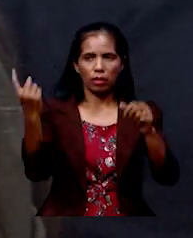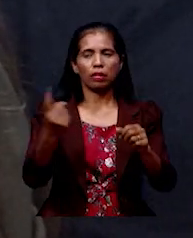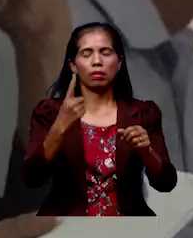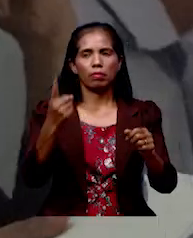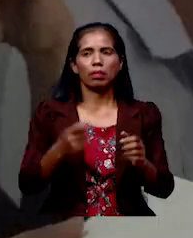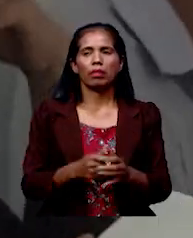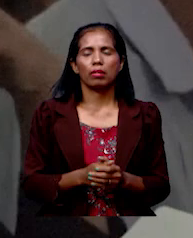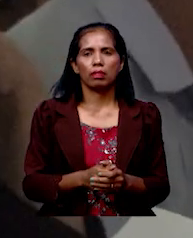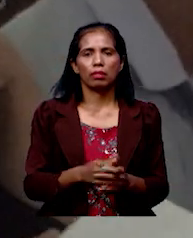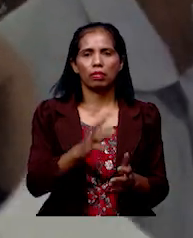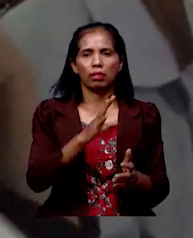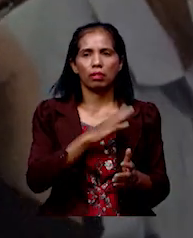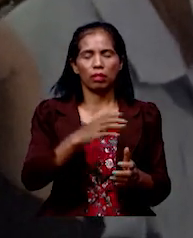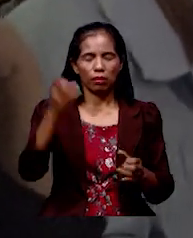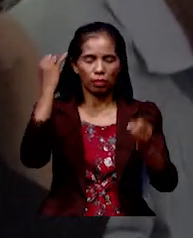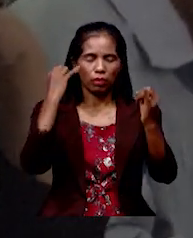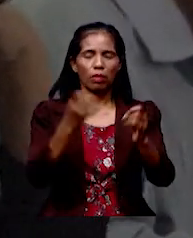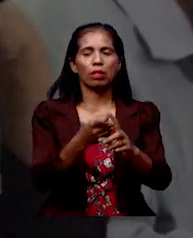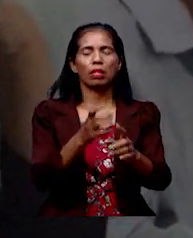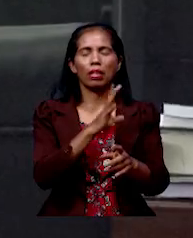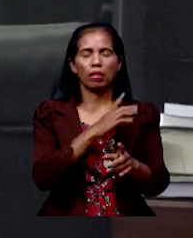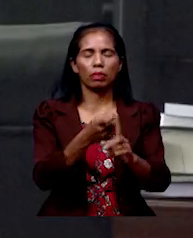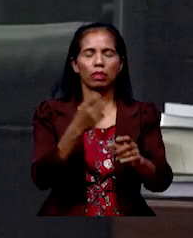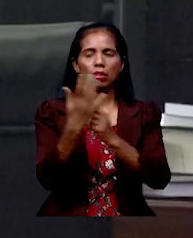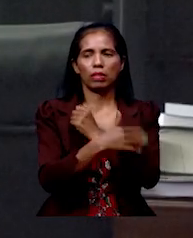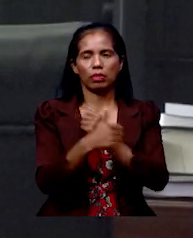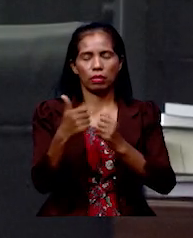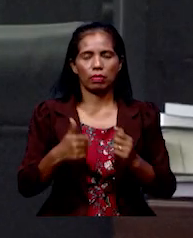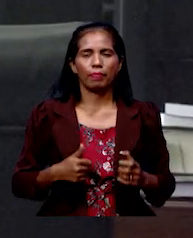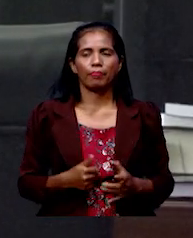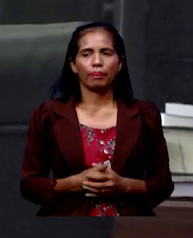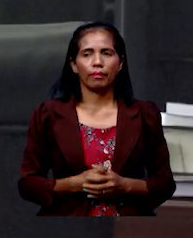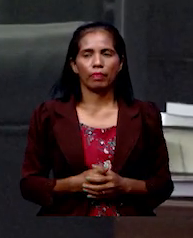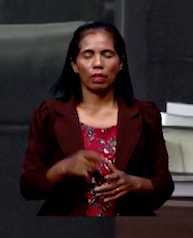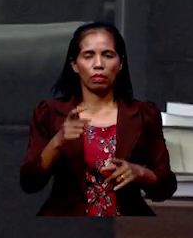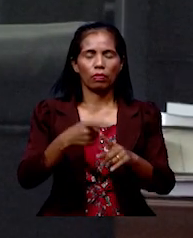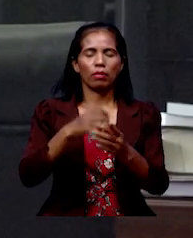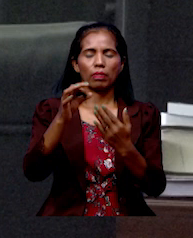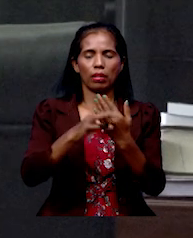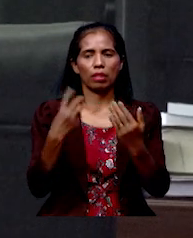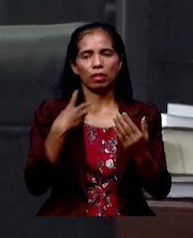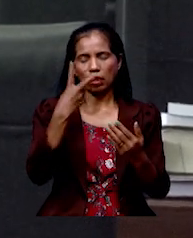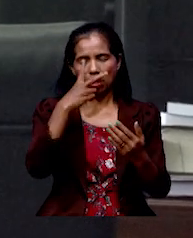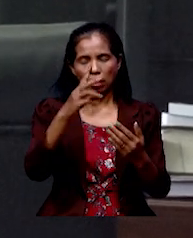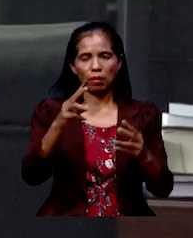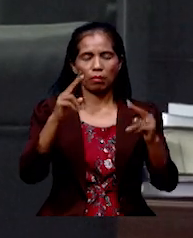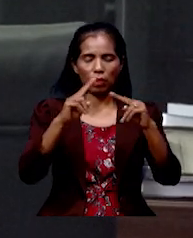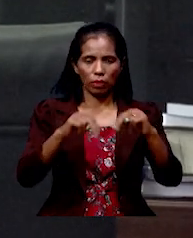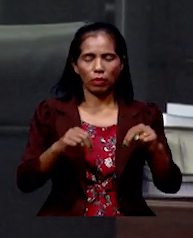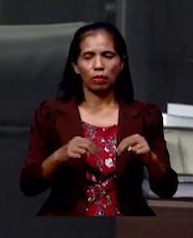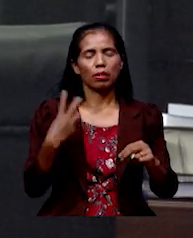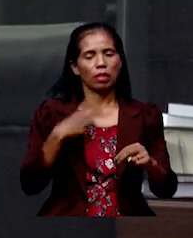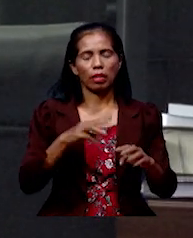depende da importação russi railiur. Pula fevereiro ne, tare mantolo e a supermercado no mos e a mercado sene mema menos duni, la